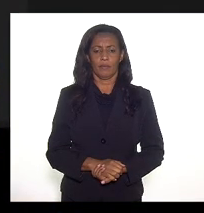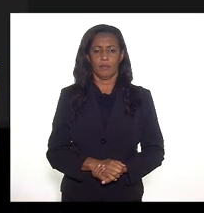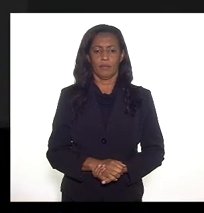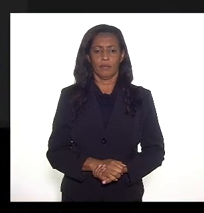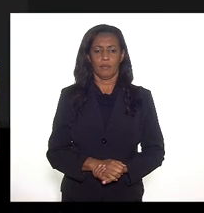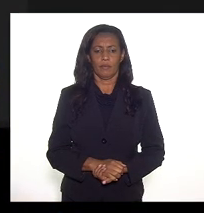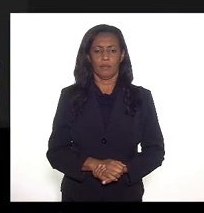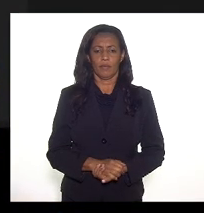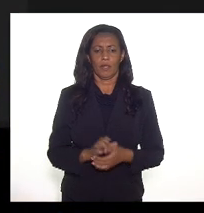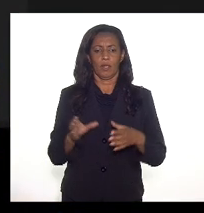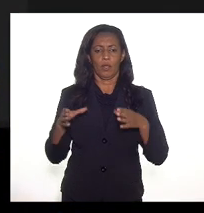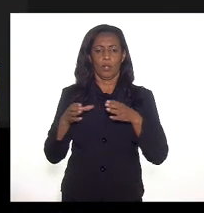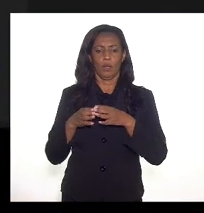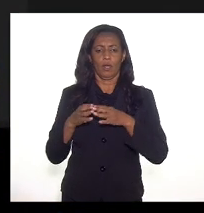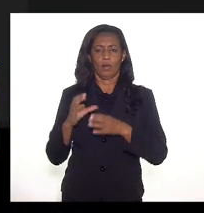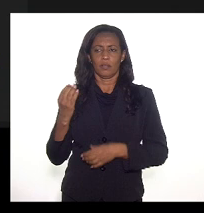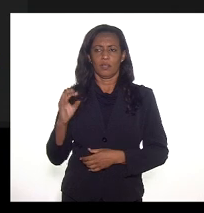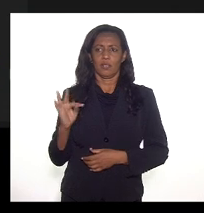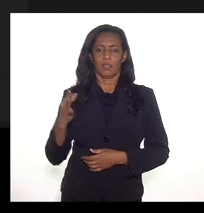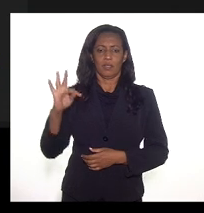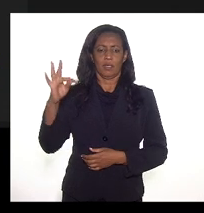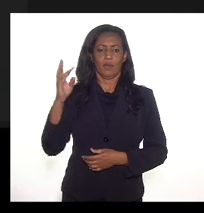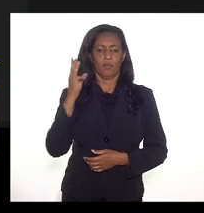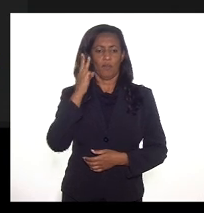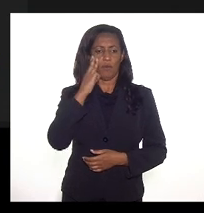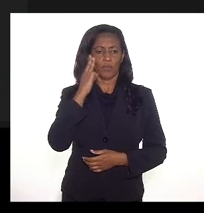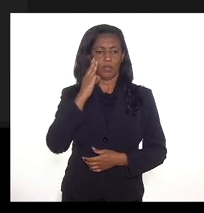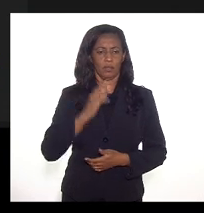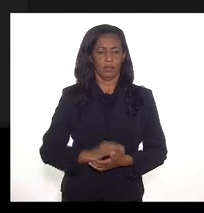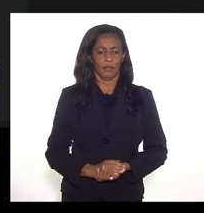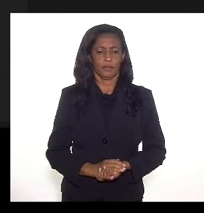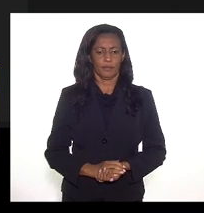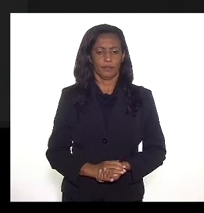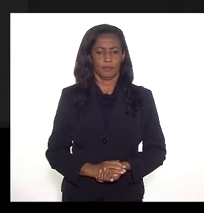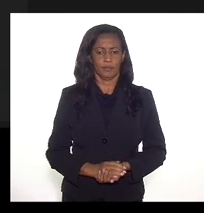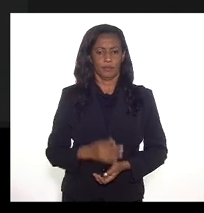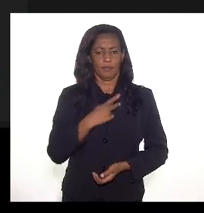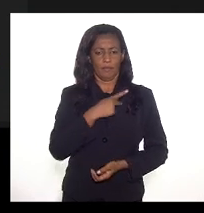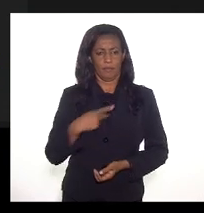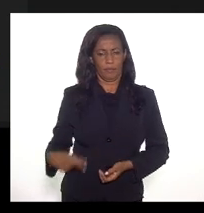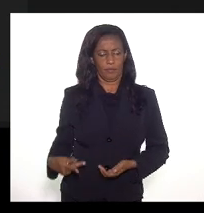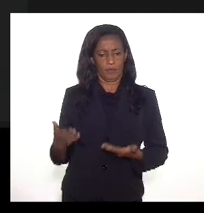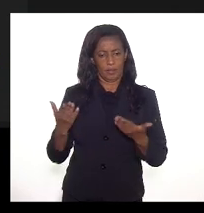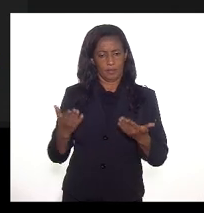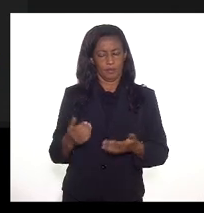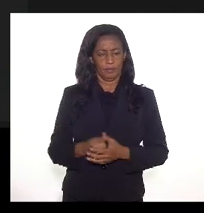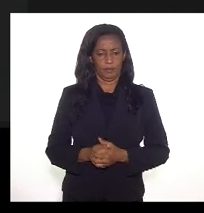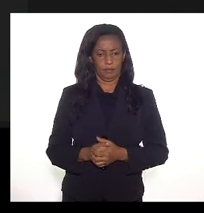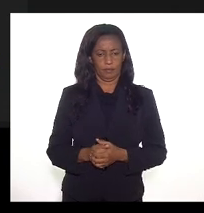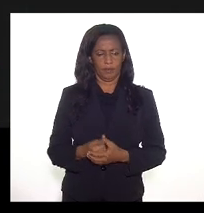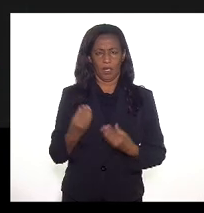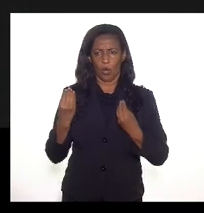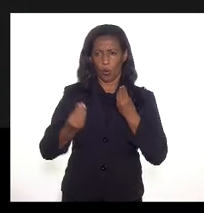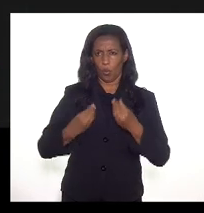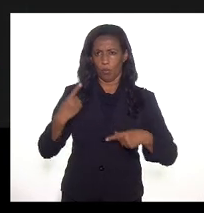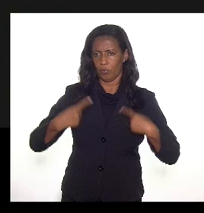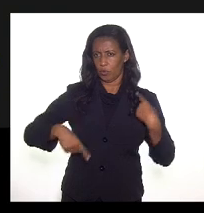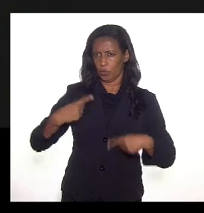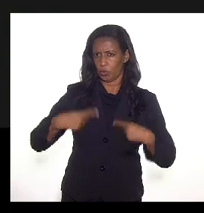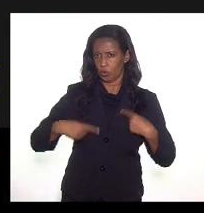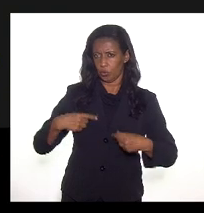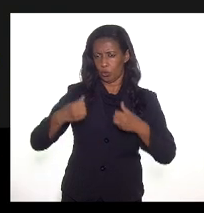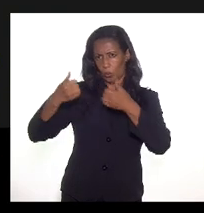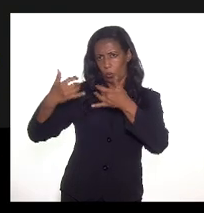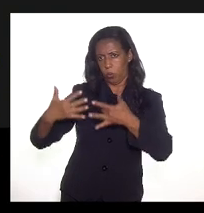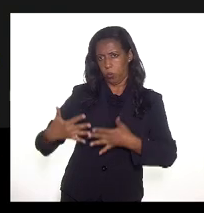Para emitir pela Comissão de Ciência e Tecnologia, deputado Valdeque Carneiro. Presidente Jair Bittencourt, como eu vou discutir a matéria, eu vou